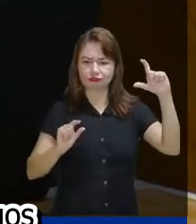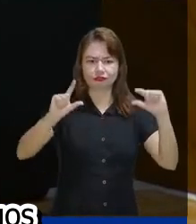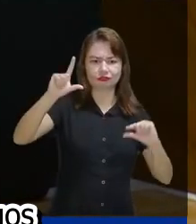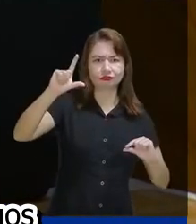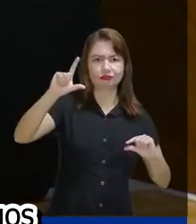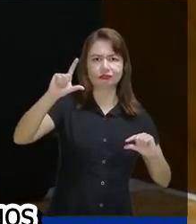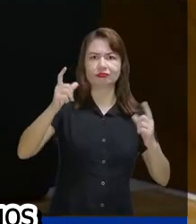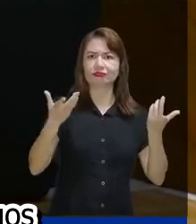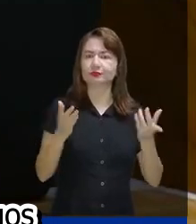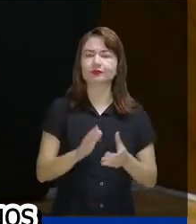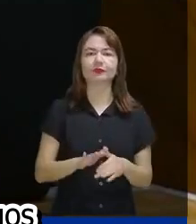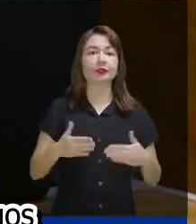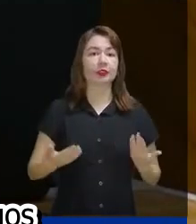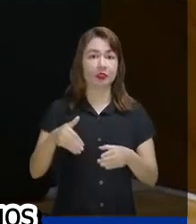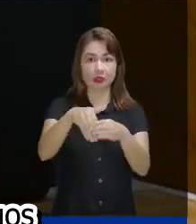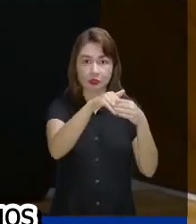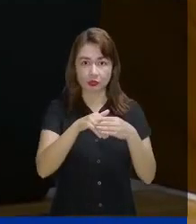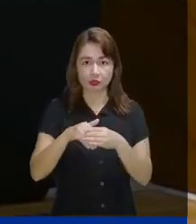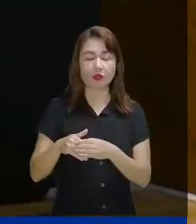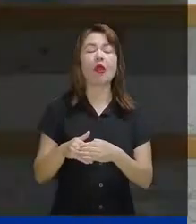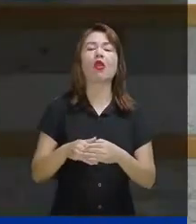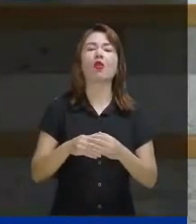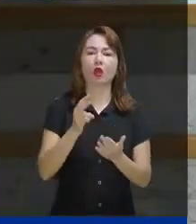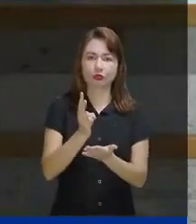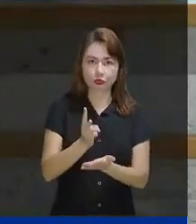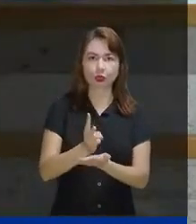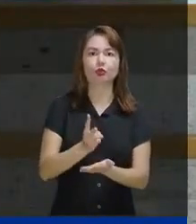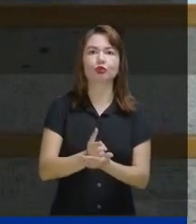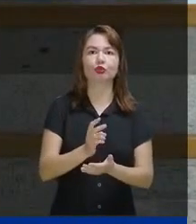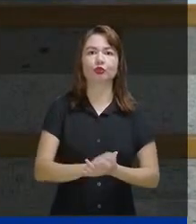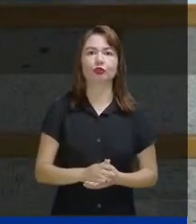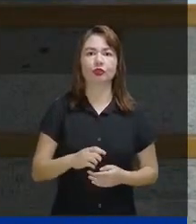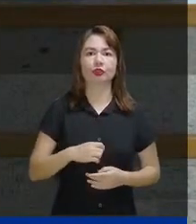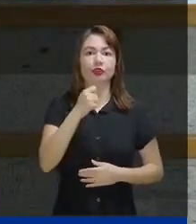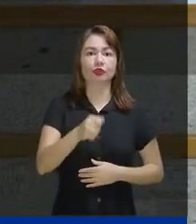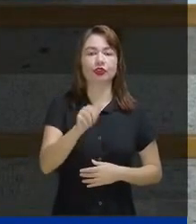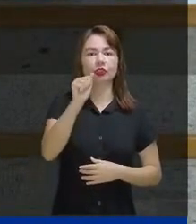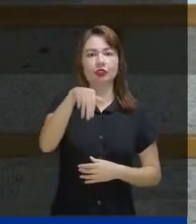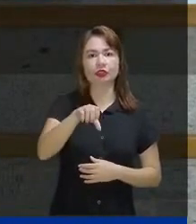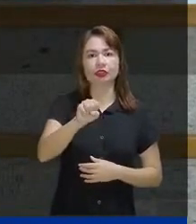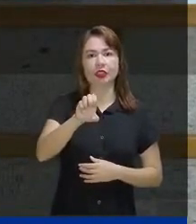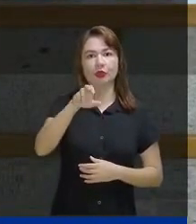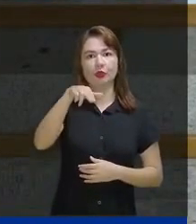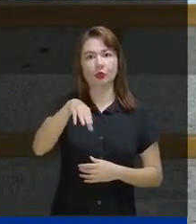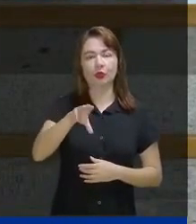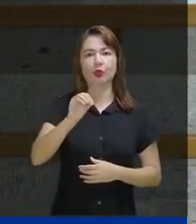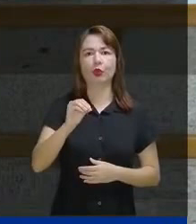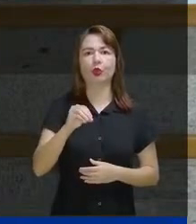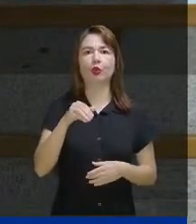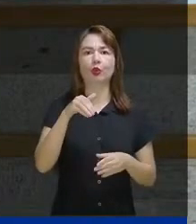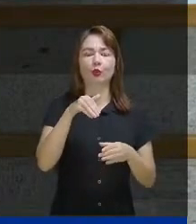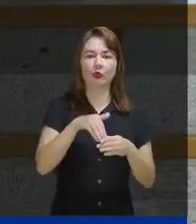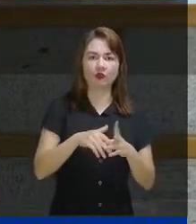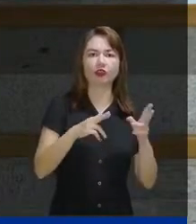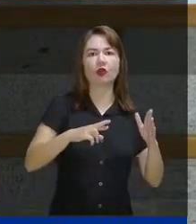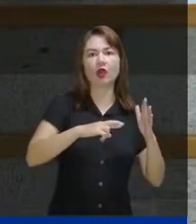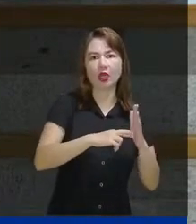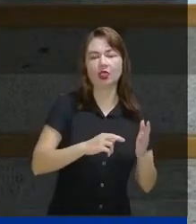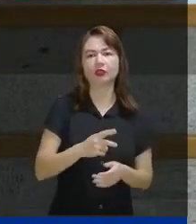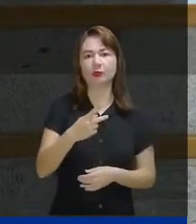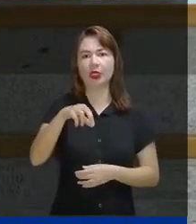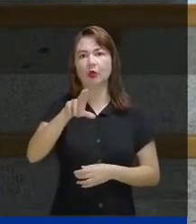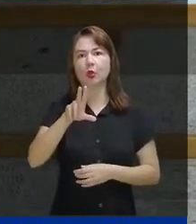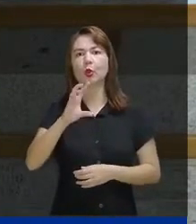embargos e mantendo integralmente o acórdão recorrido. Juiz Anselmo Gonçalves. Acompanho o relator. Juiz Paulo Foco na Madeira. mesa do Pleno. Acompanho